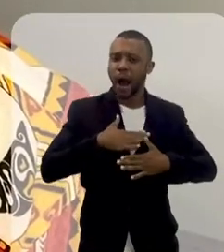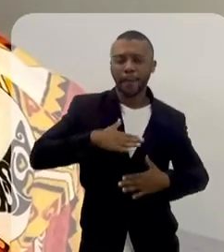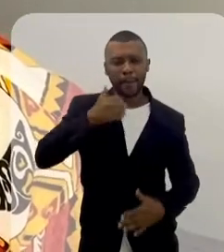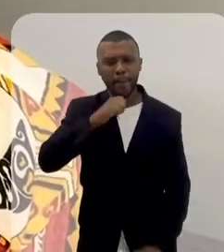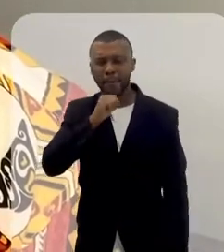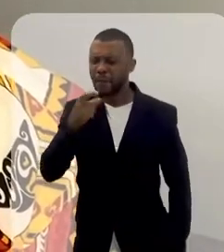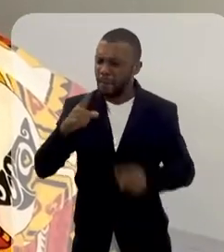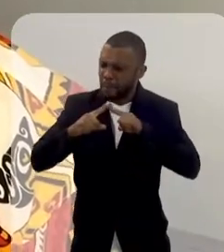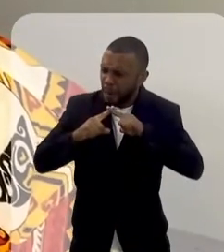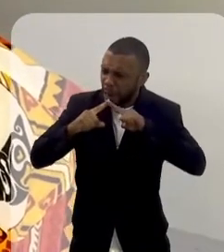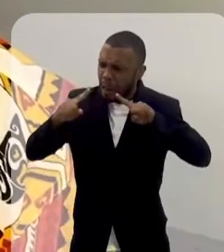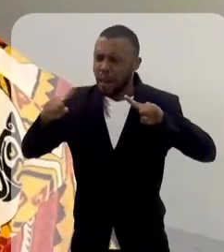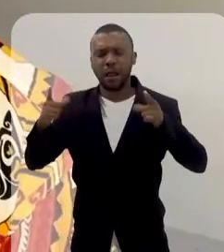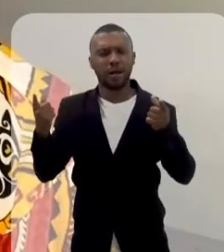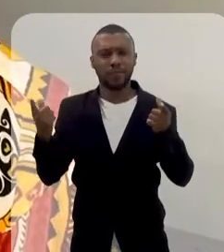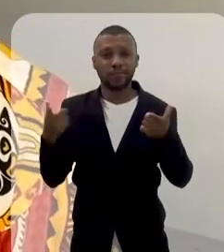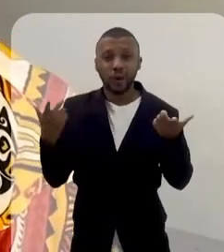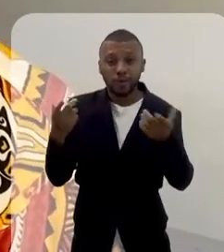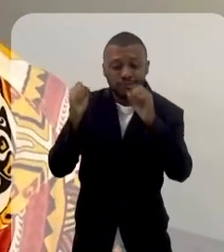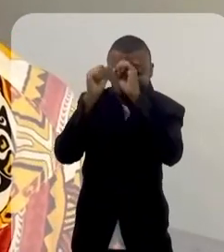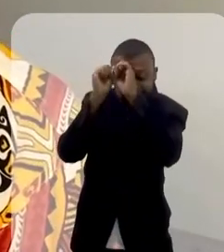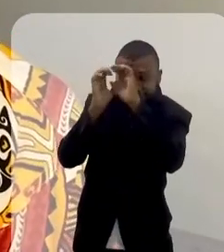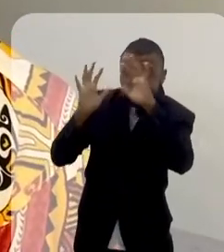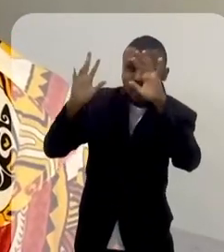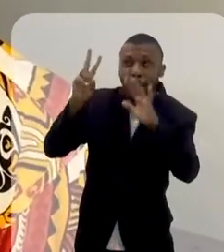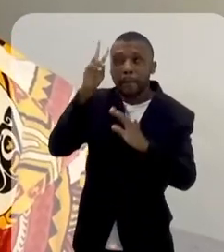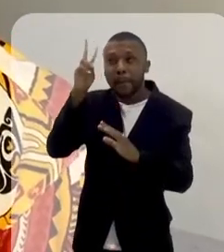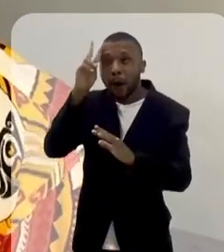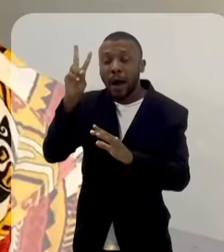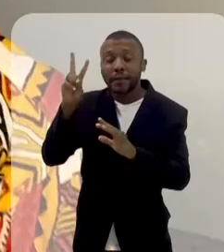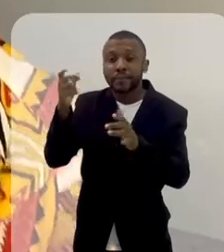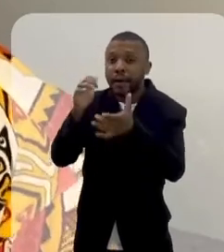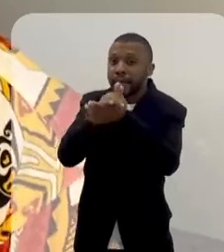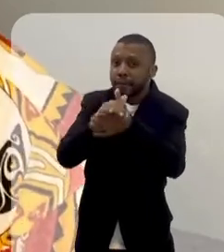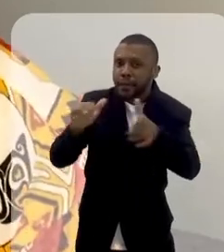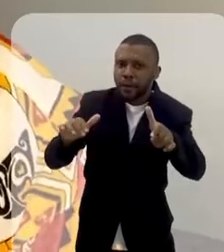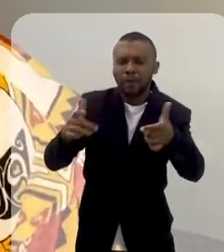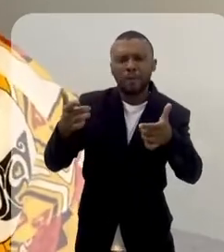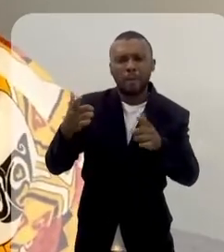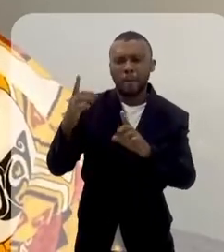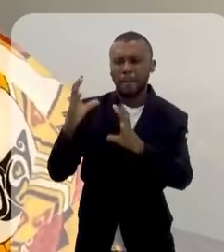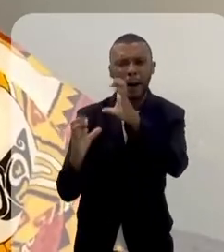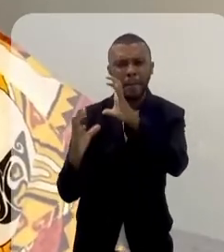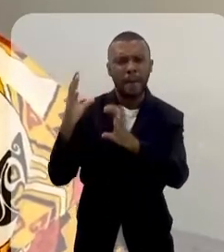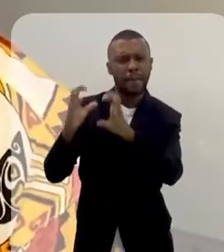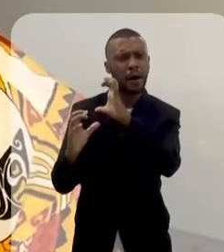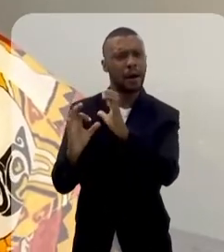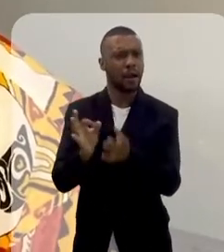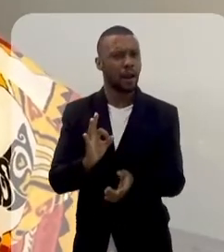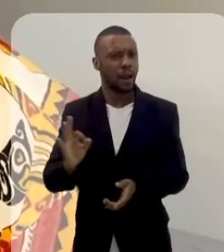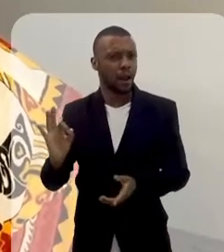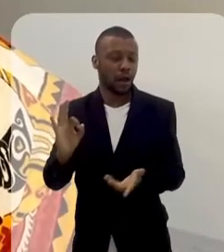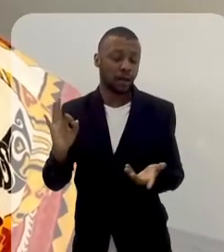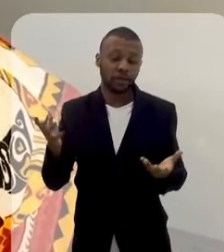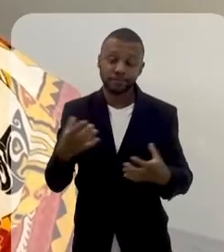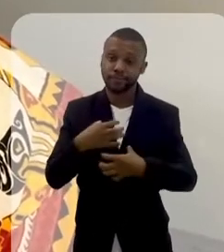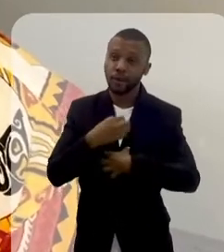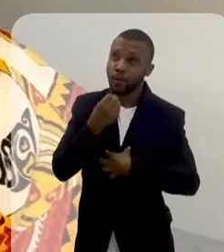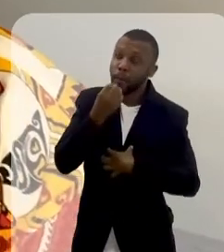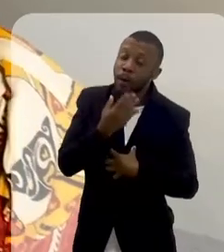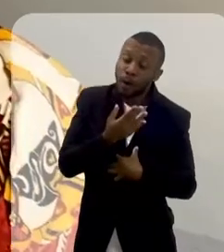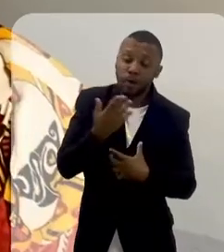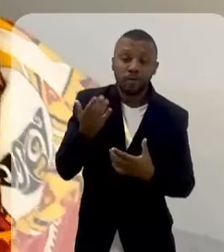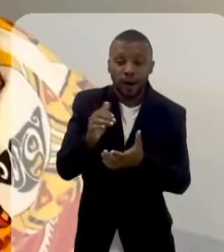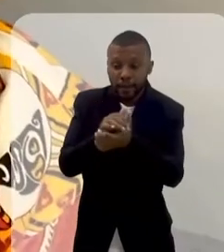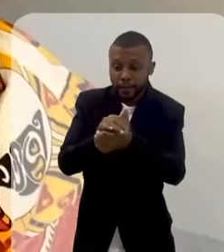muita, muita memória como uma separação violenta, não. Porque eu tenho algumas memórias de quando eles brigavam quando eu era criança. Então, acho